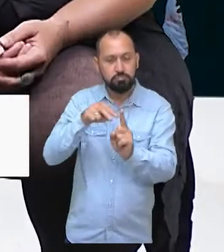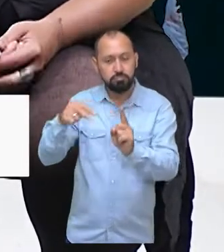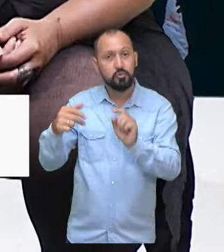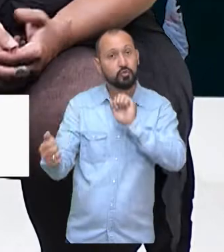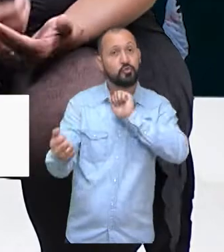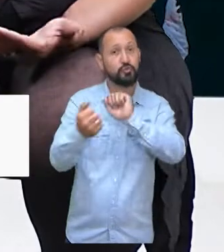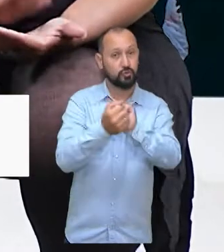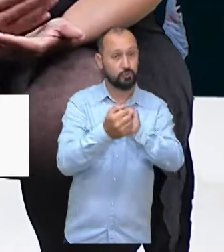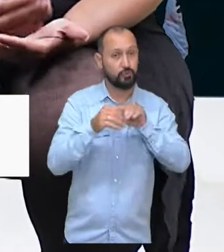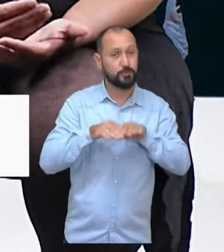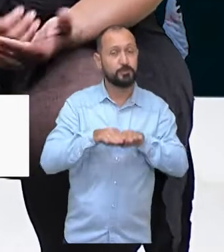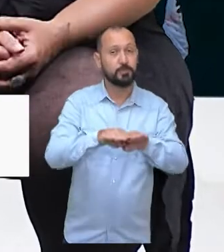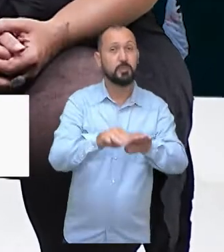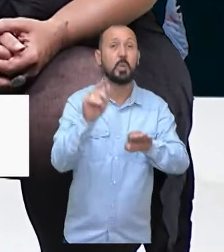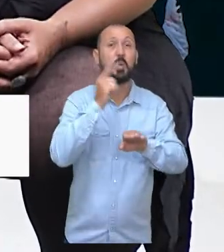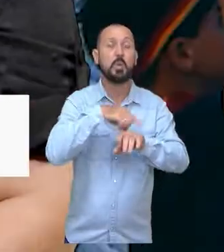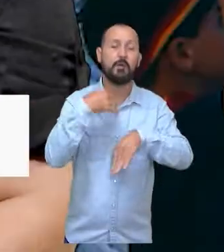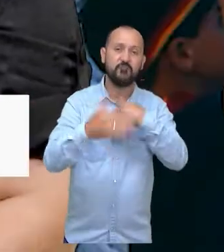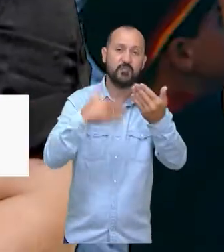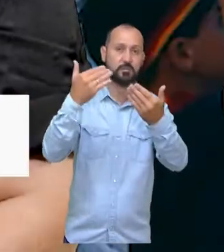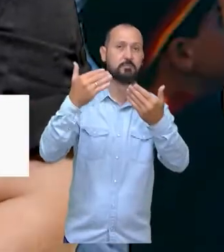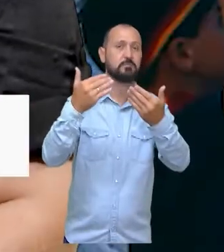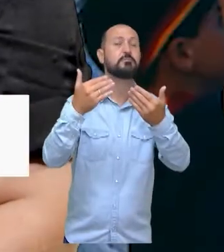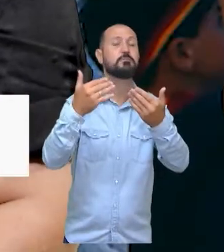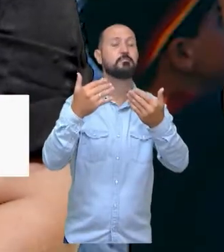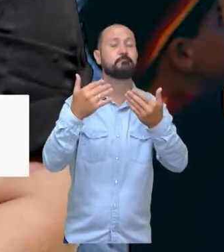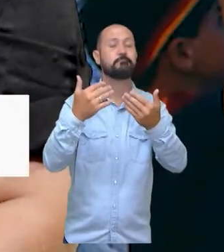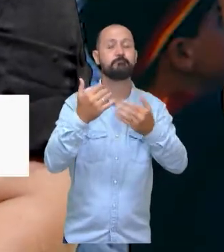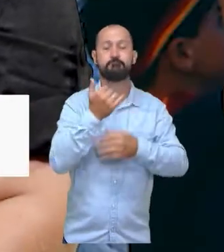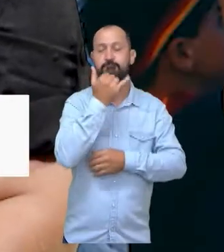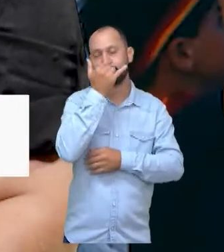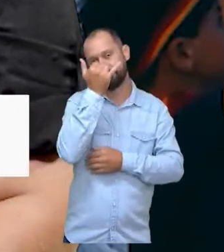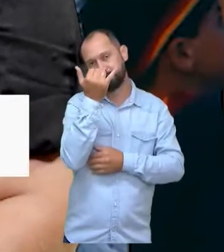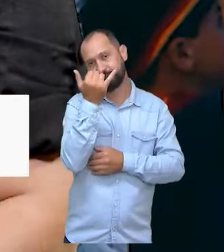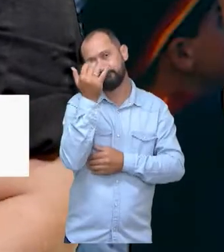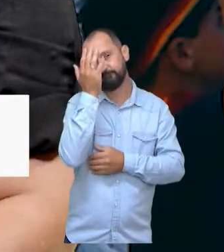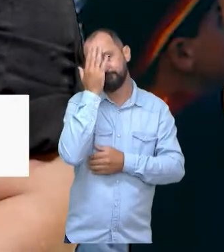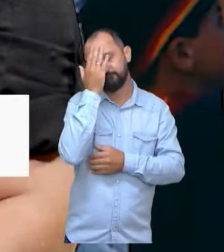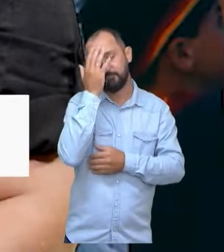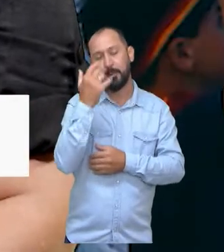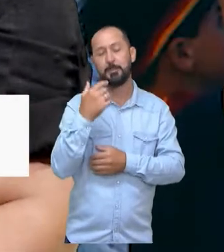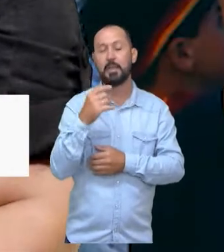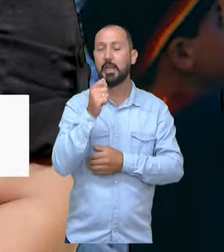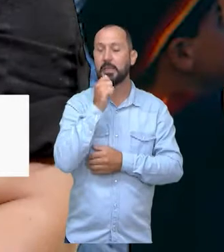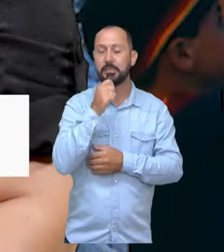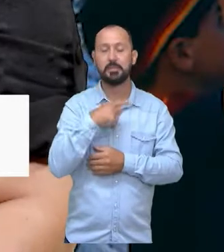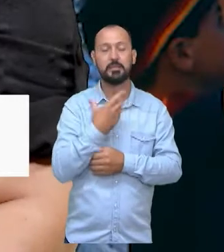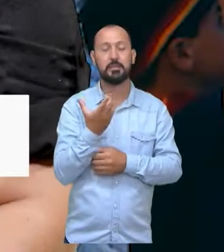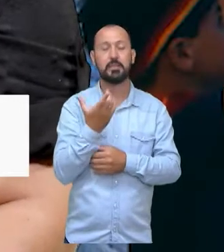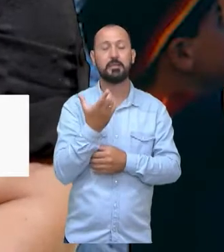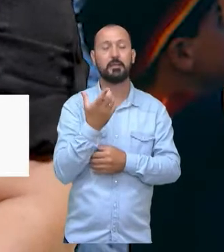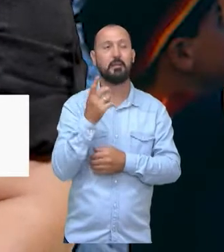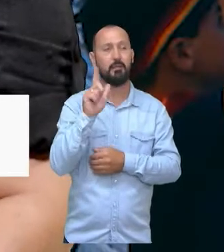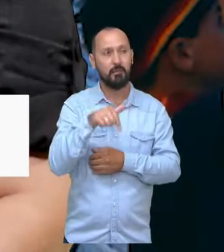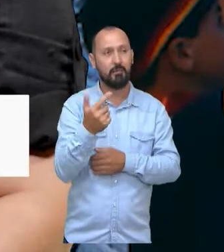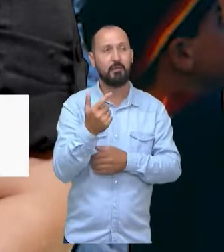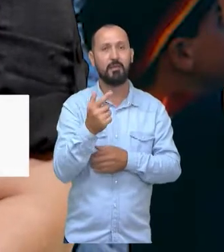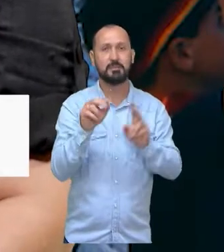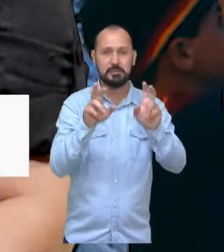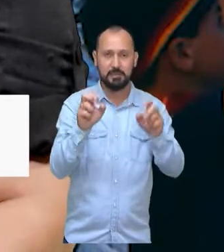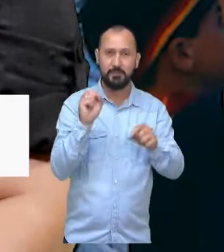consiga avançar e, infelizmente, ainda é um limitador, é uma questão que torna bastante frágil,